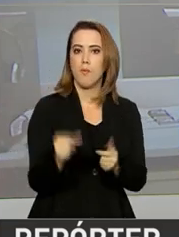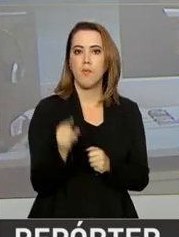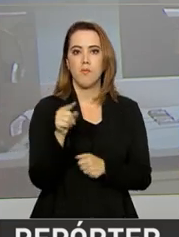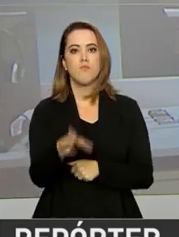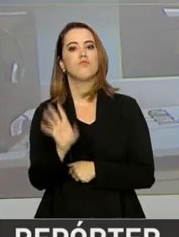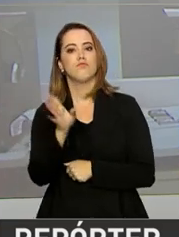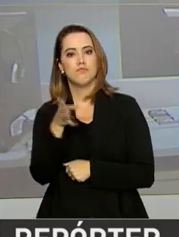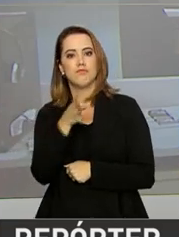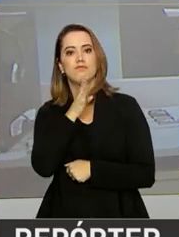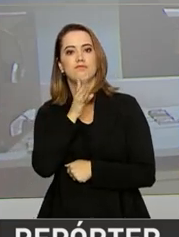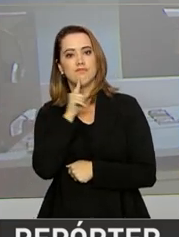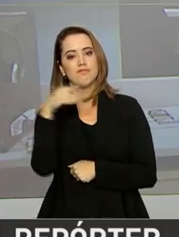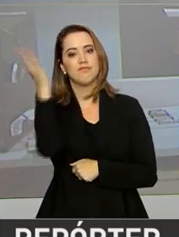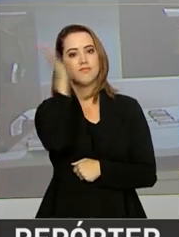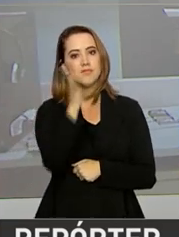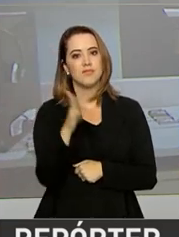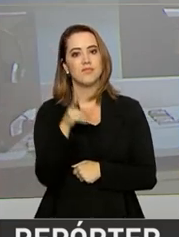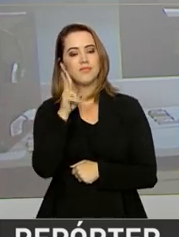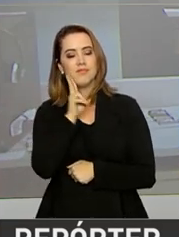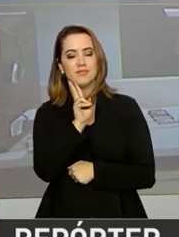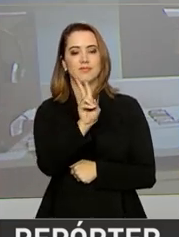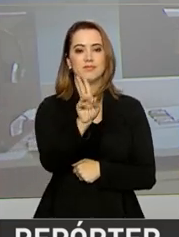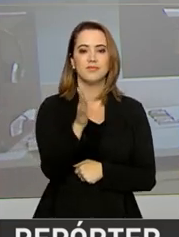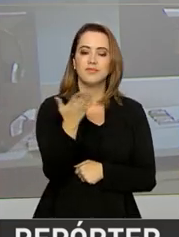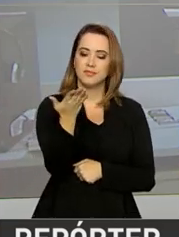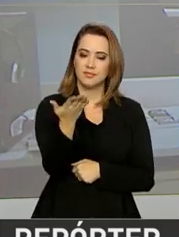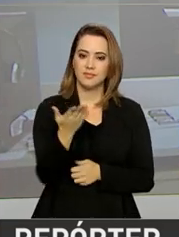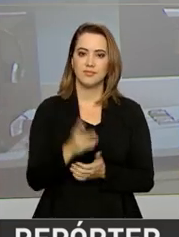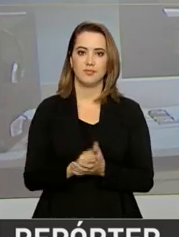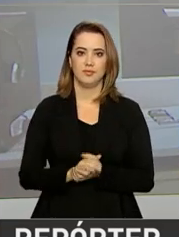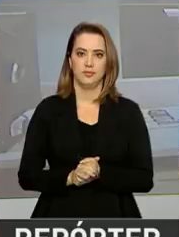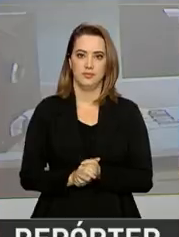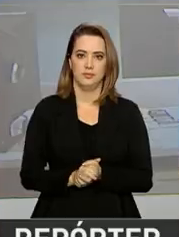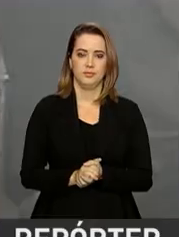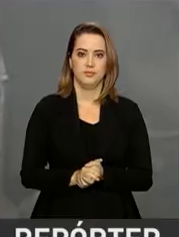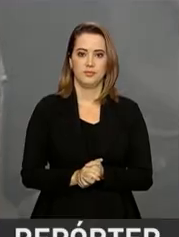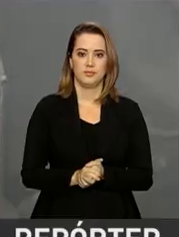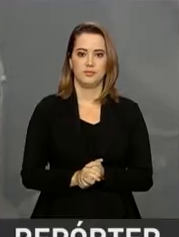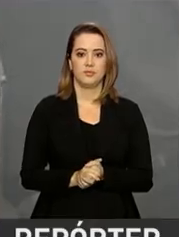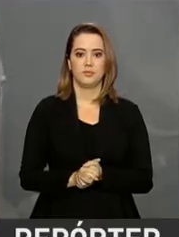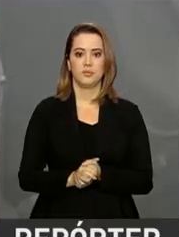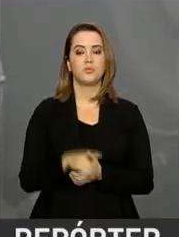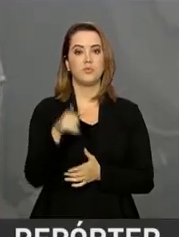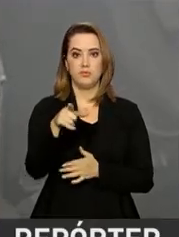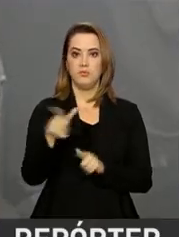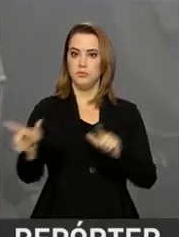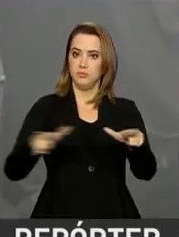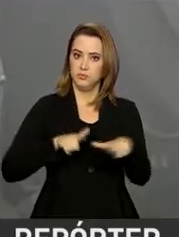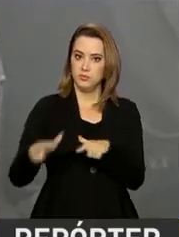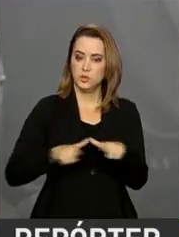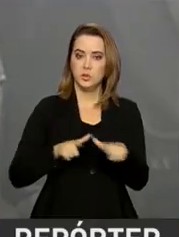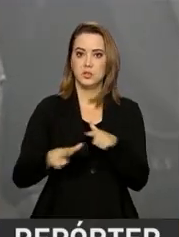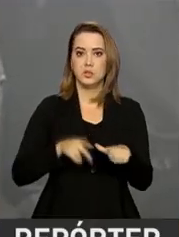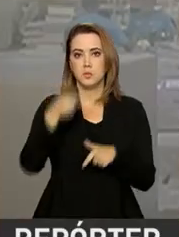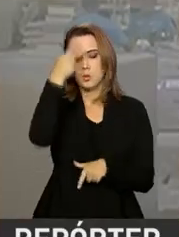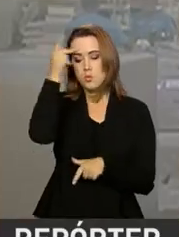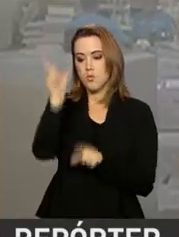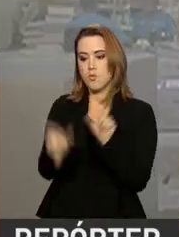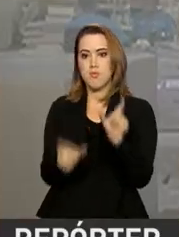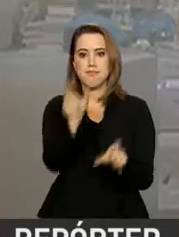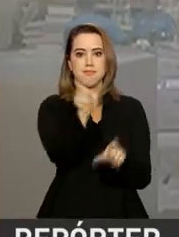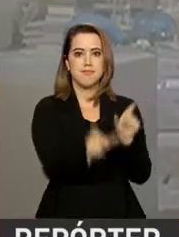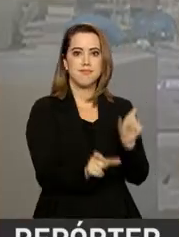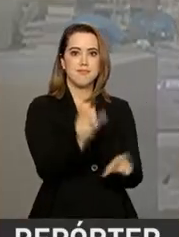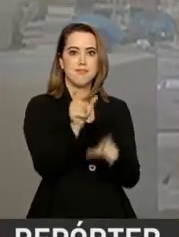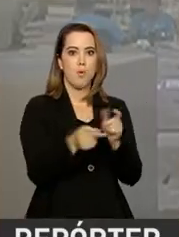velha conhecida dos brasileiros veja na reportagem de Carolina Rocha o trabalho dos funcionários dos Correios